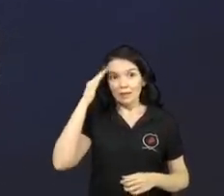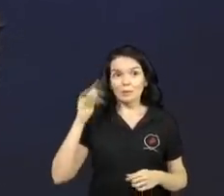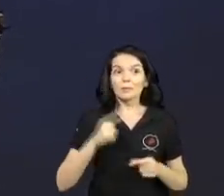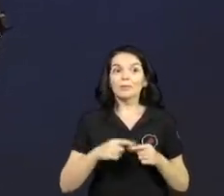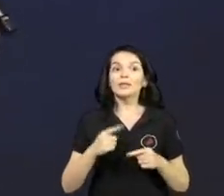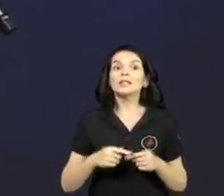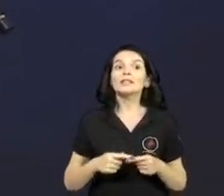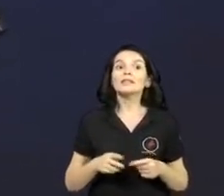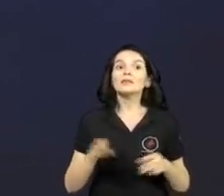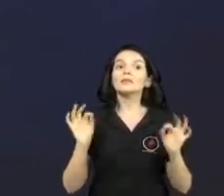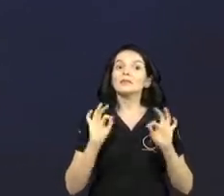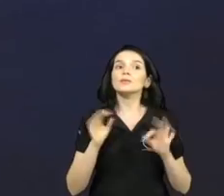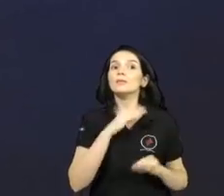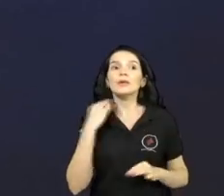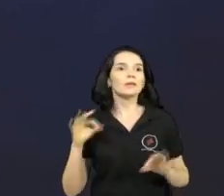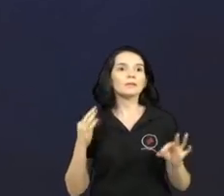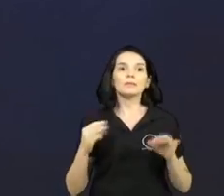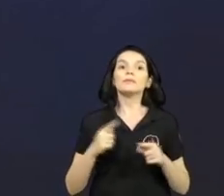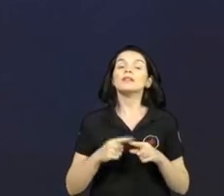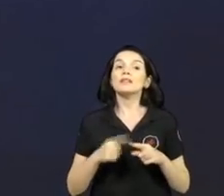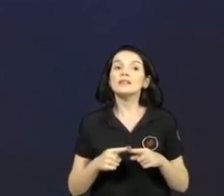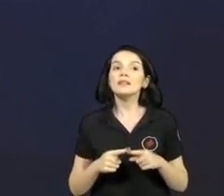alguém da tua casa diante de Deus.